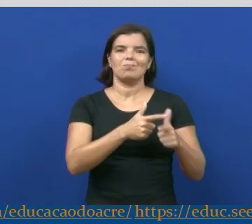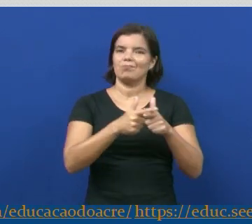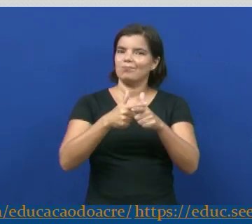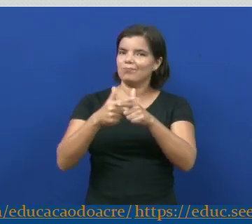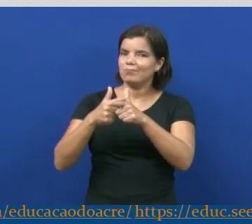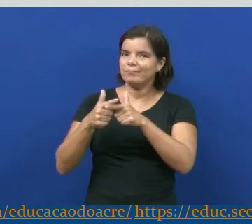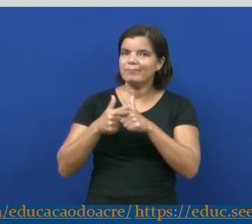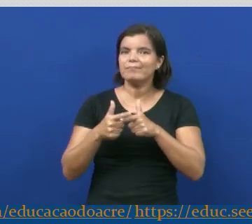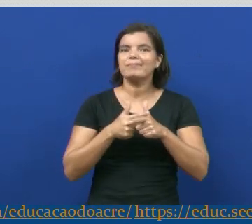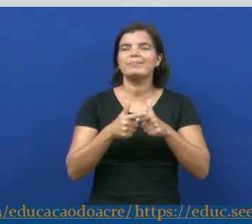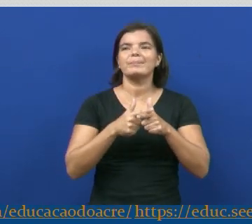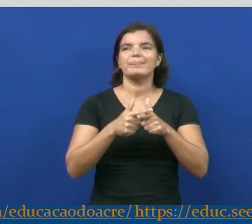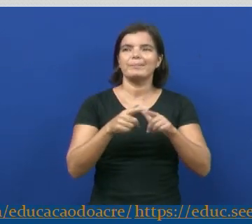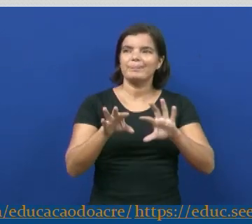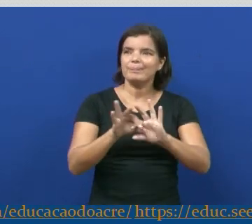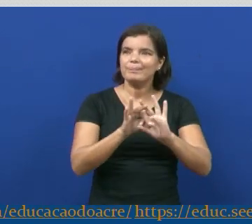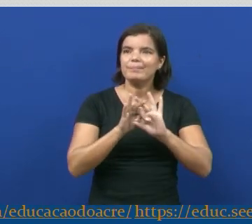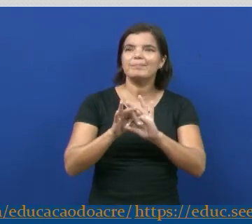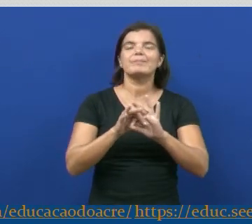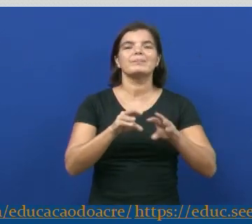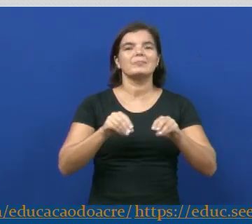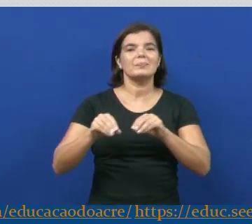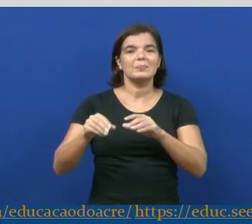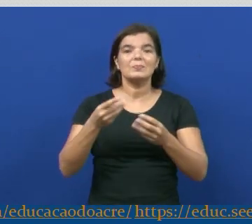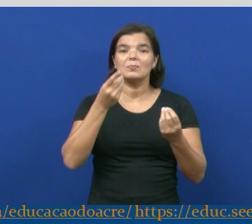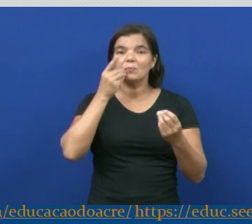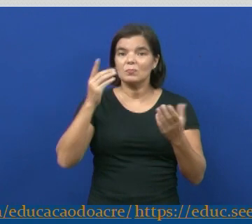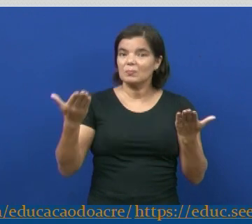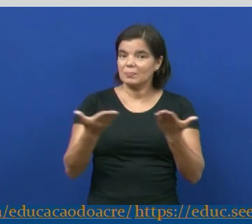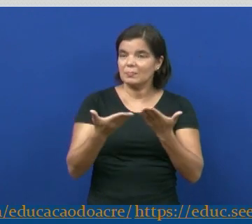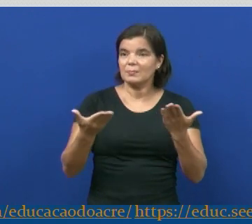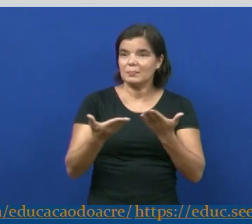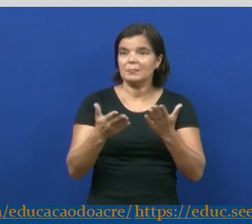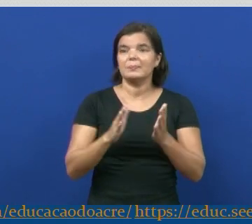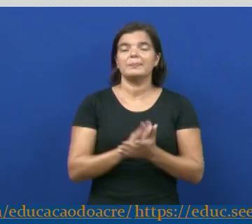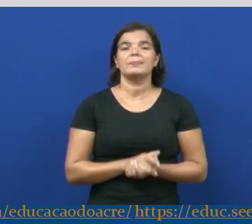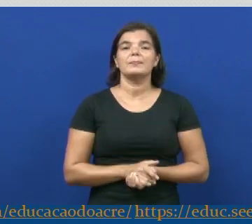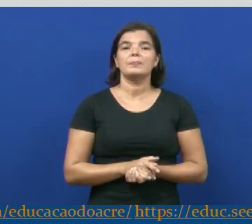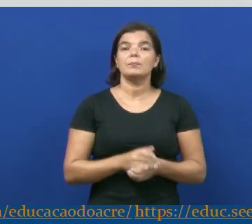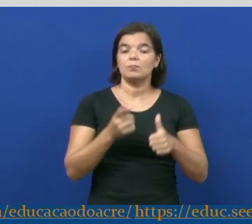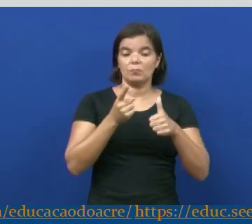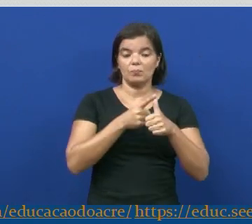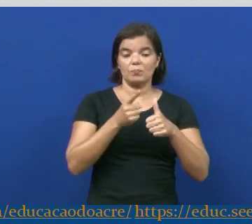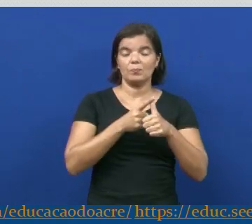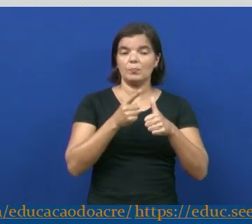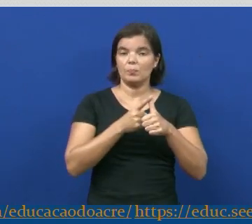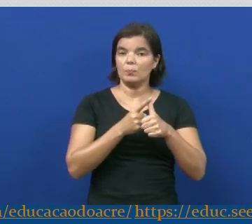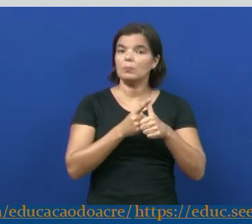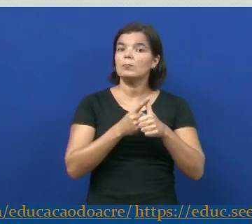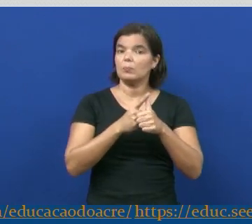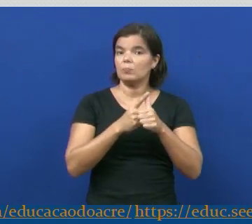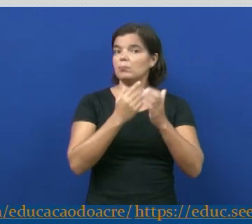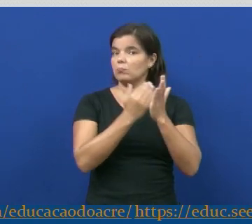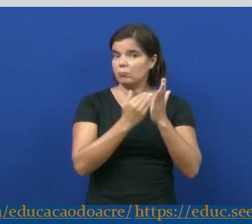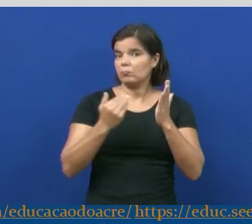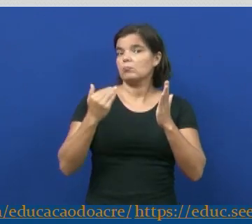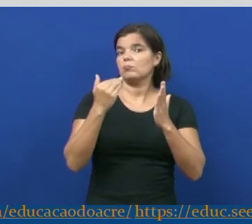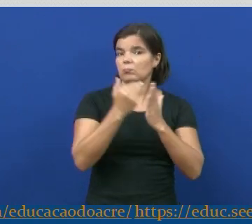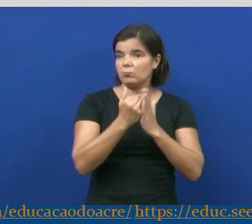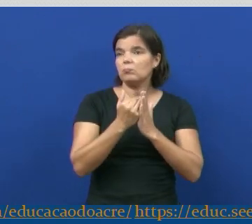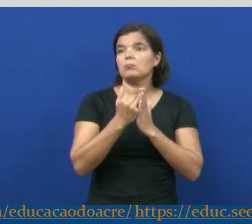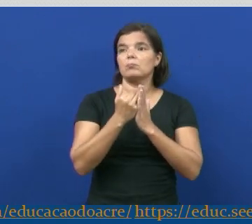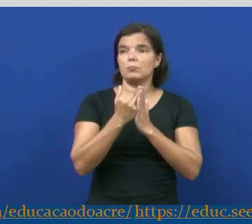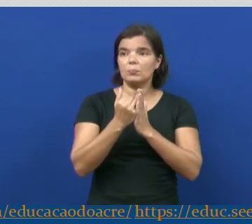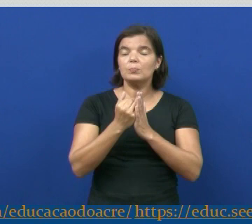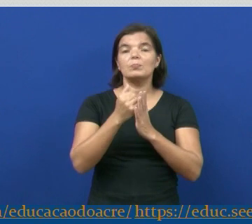grandes problemas relacionados a isso, a questão agrária nos dias atuais. O primeiro deles que eu posso mencionar é a questão dos impactos